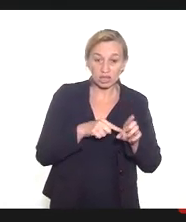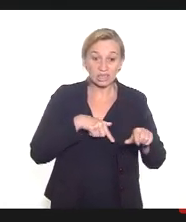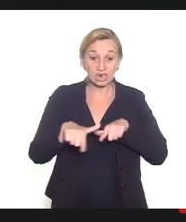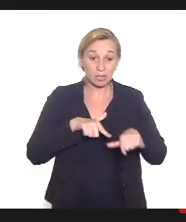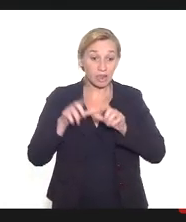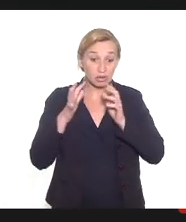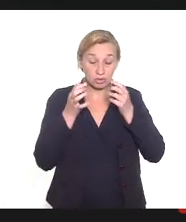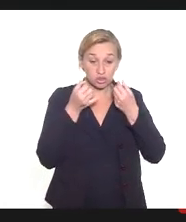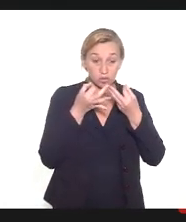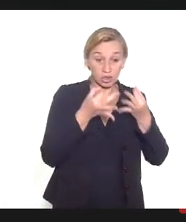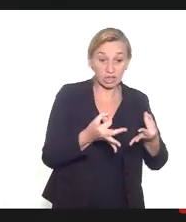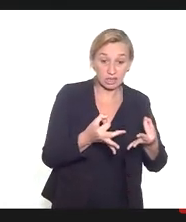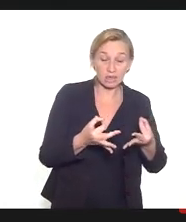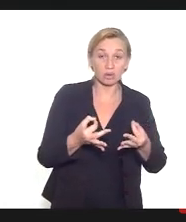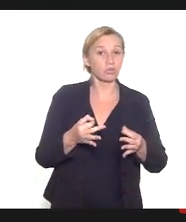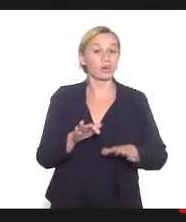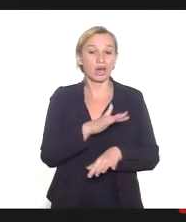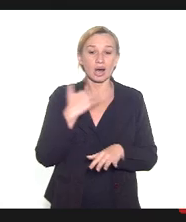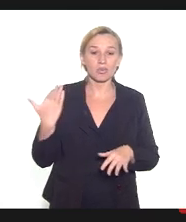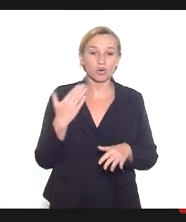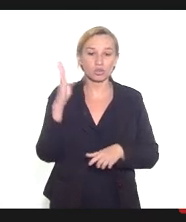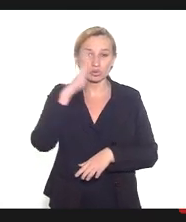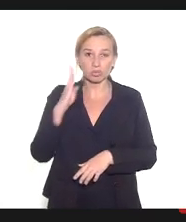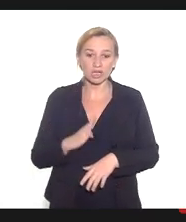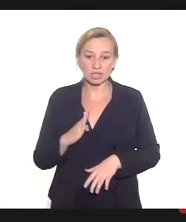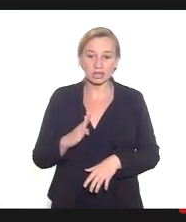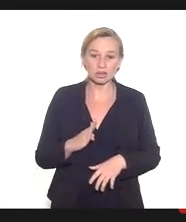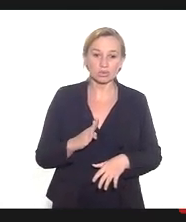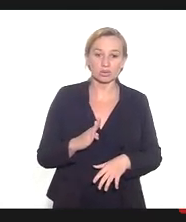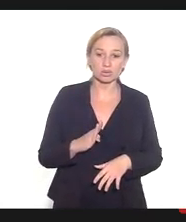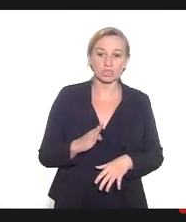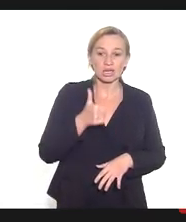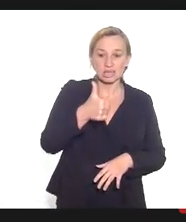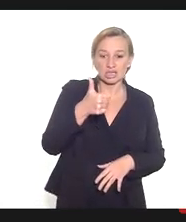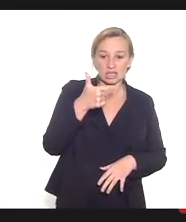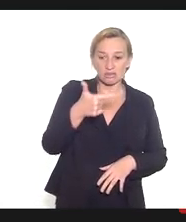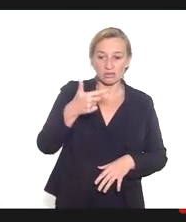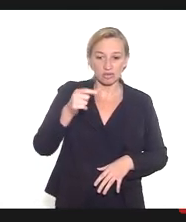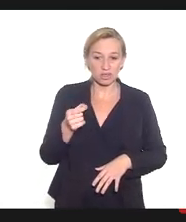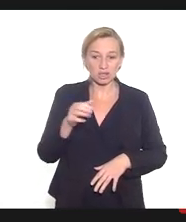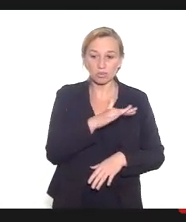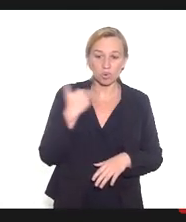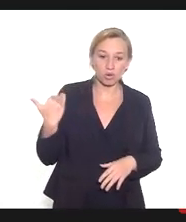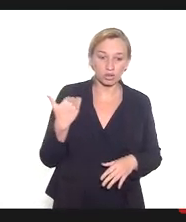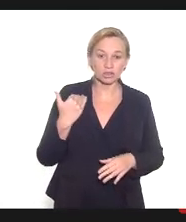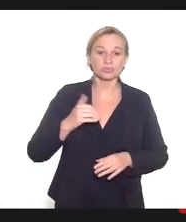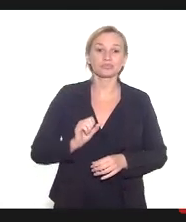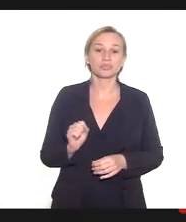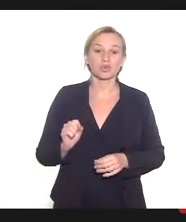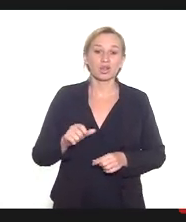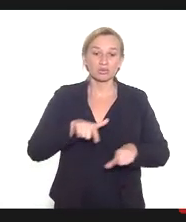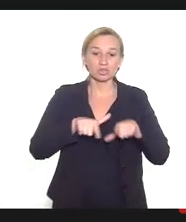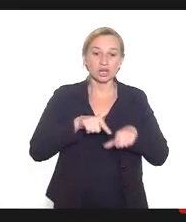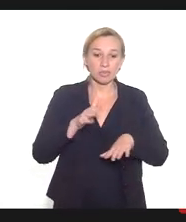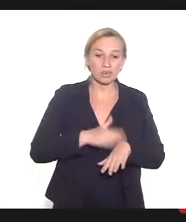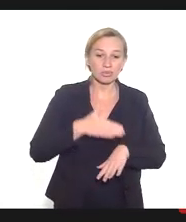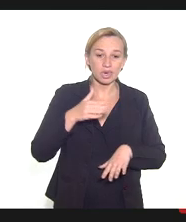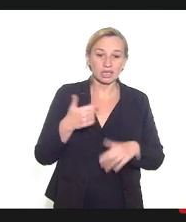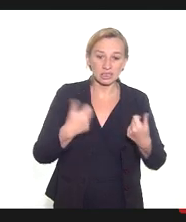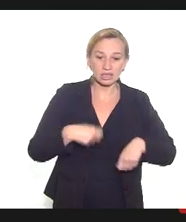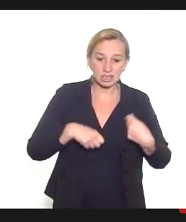chamou muita atenção a tragédia da morte no Brasil 120 mortes mortes e contando é um dos trabalhos mais